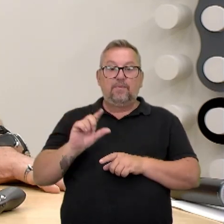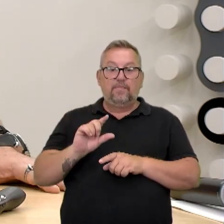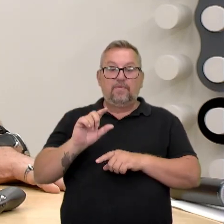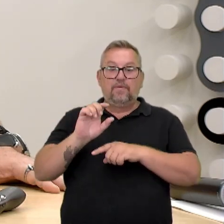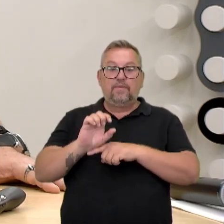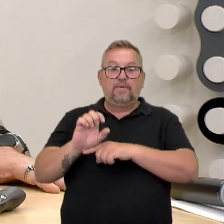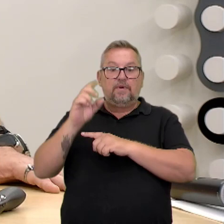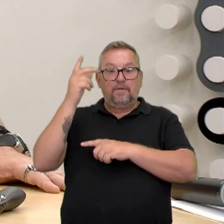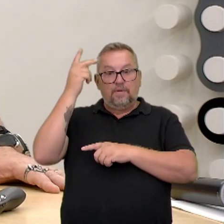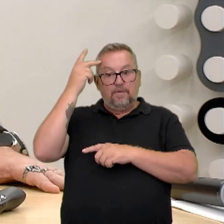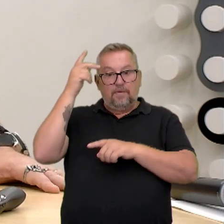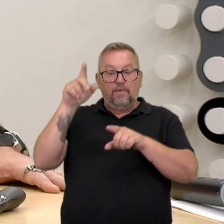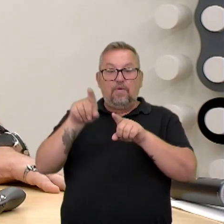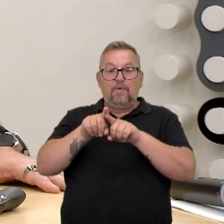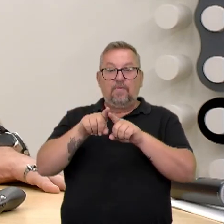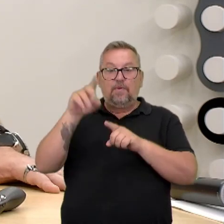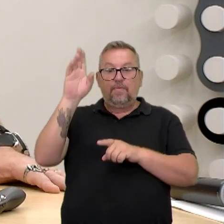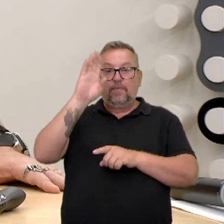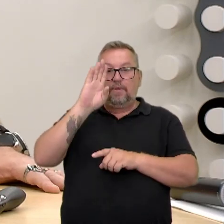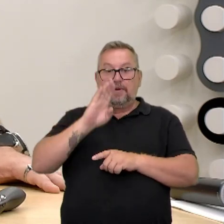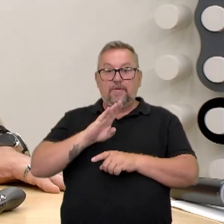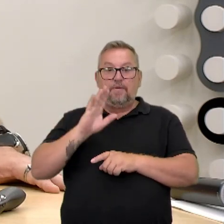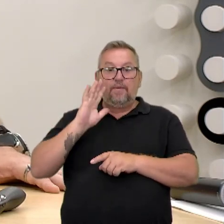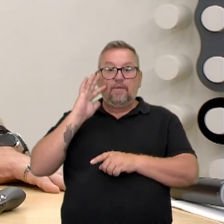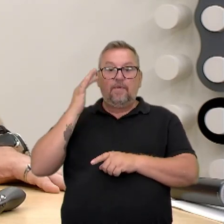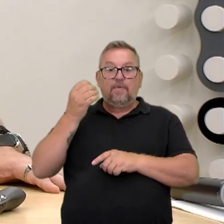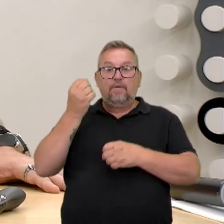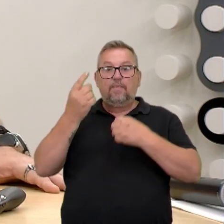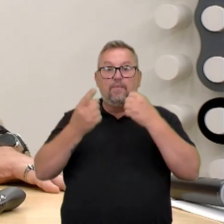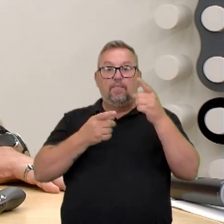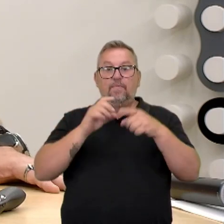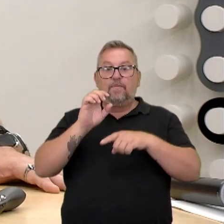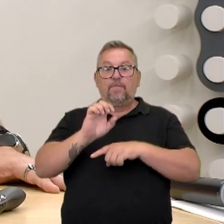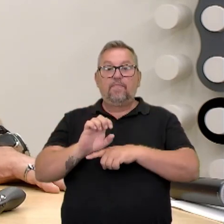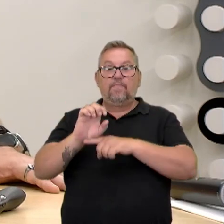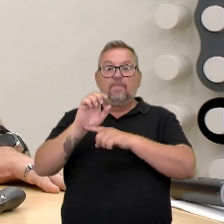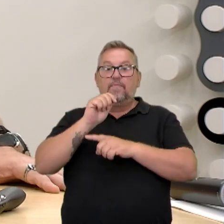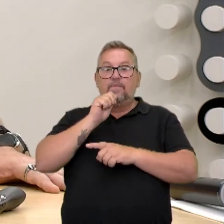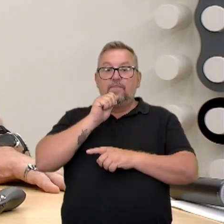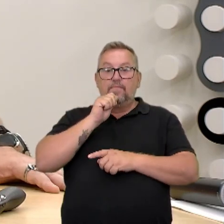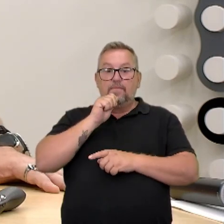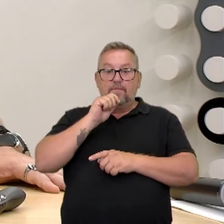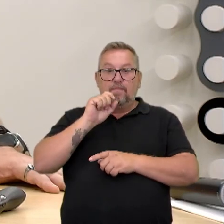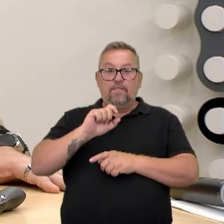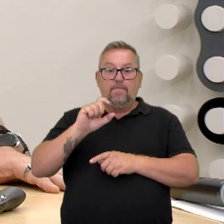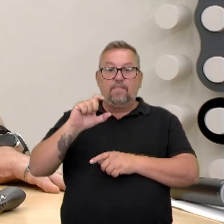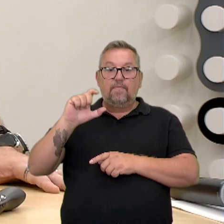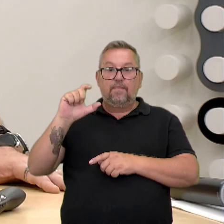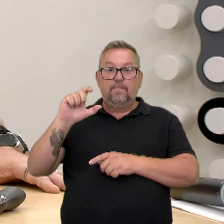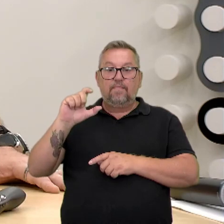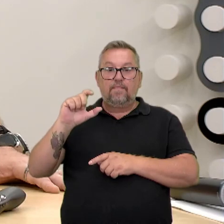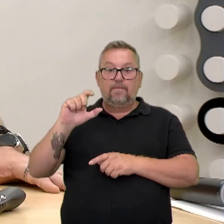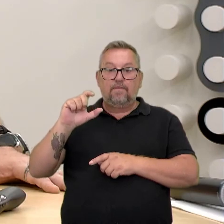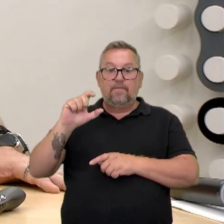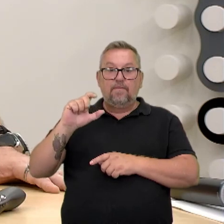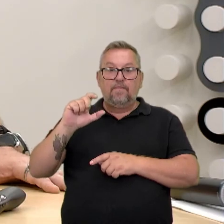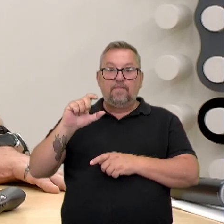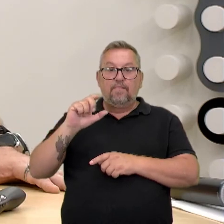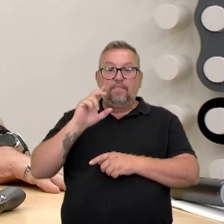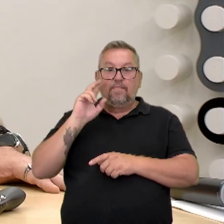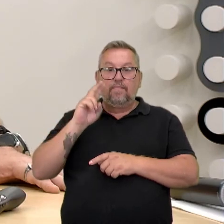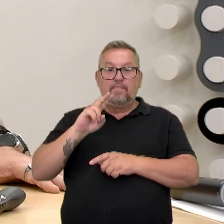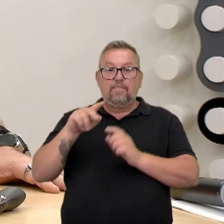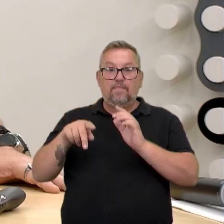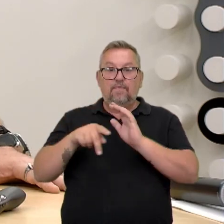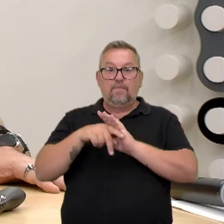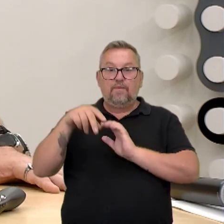São Paulo, como também no Brasil. Acontece que alguns estados ainda estão crescendo, né? Como alguns estados do